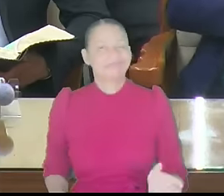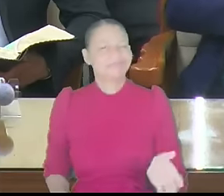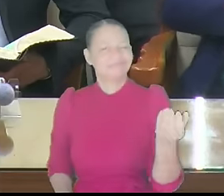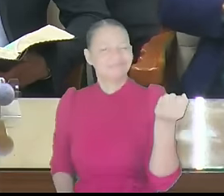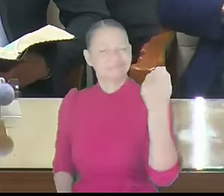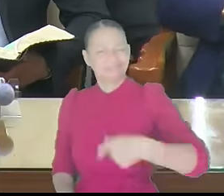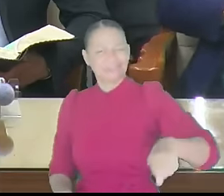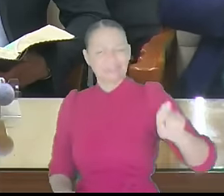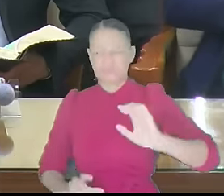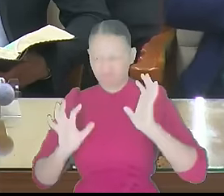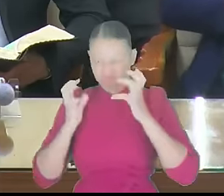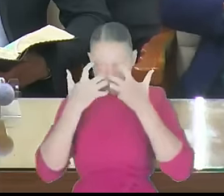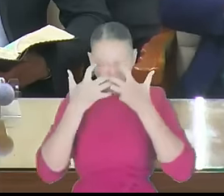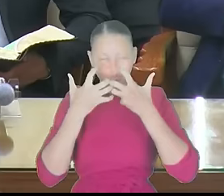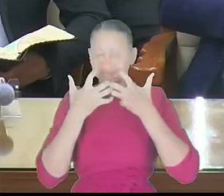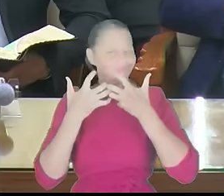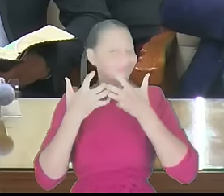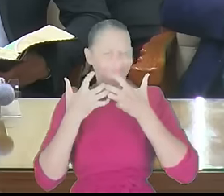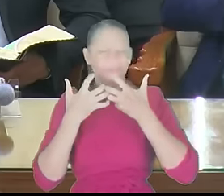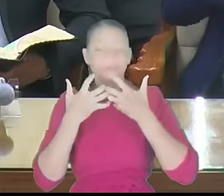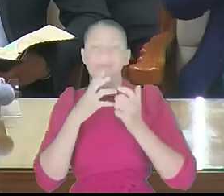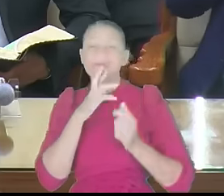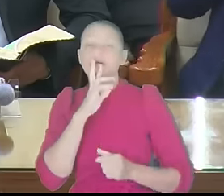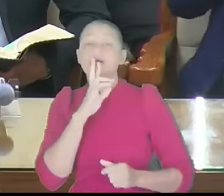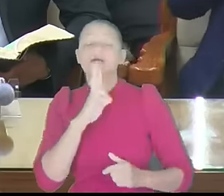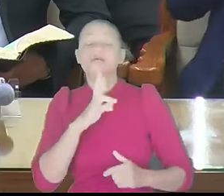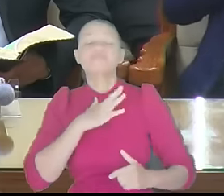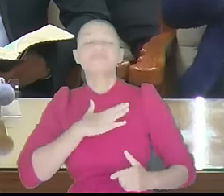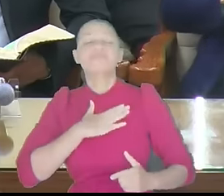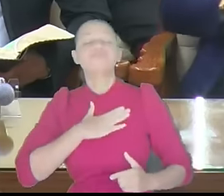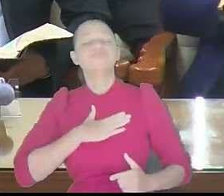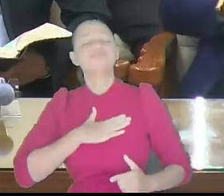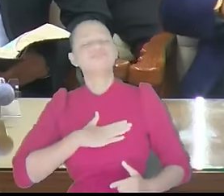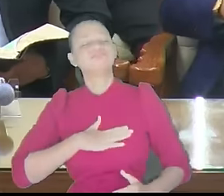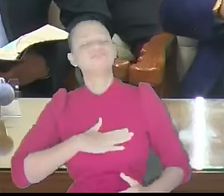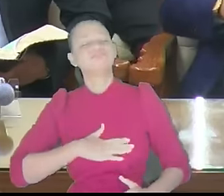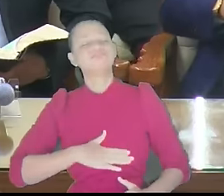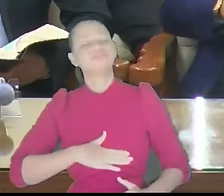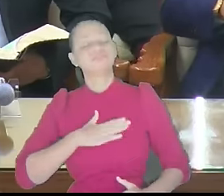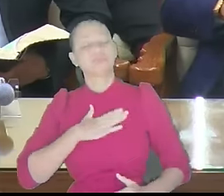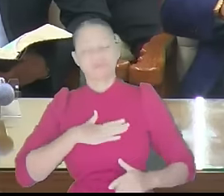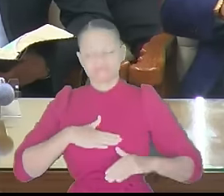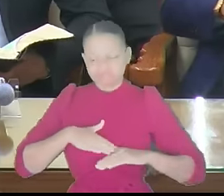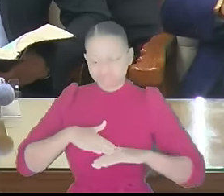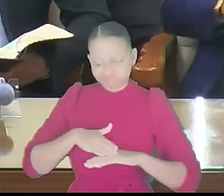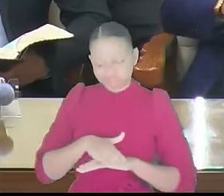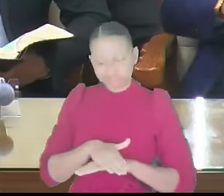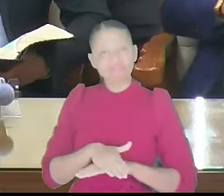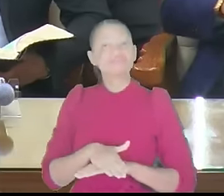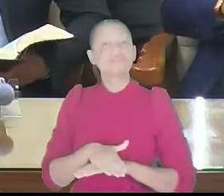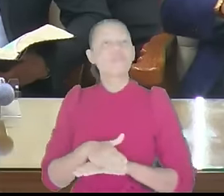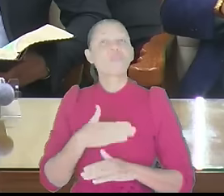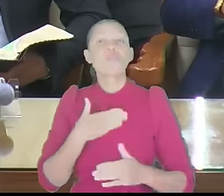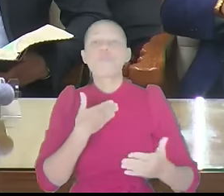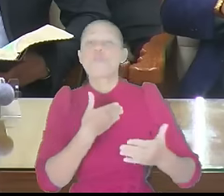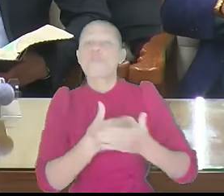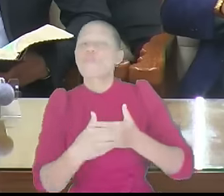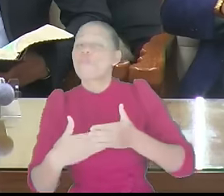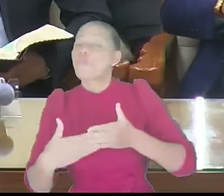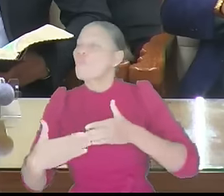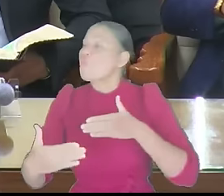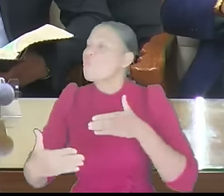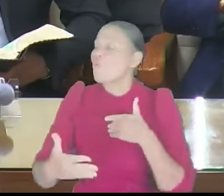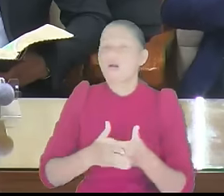ficar zangado. É para responder com mansidão e temor a qualquer que